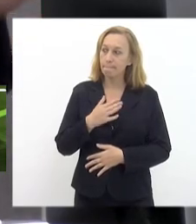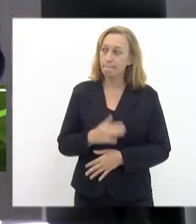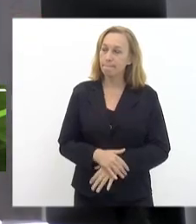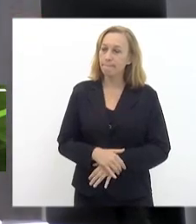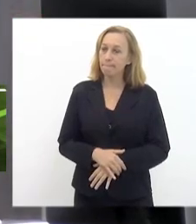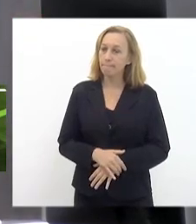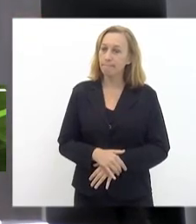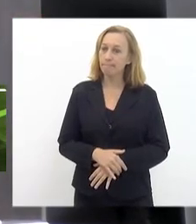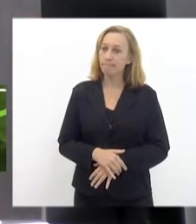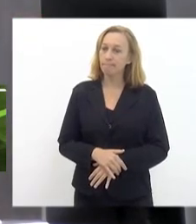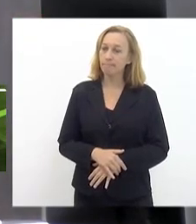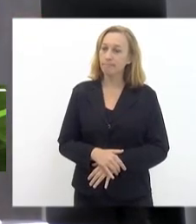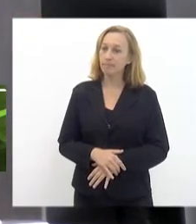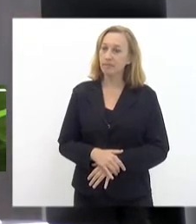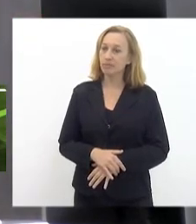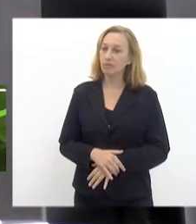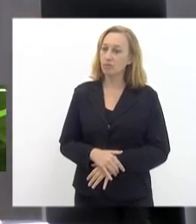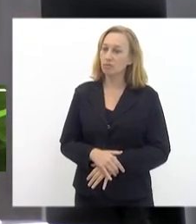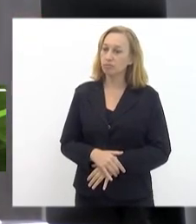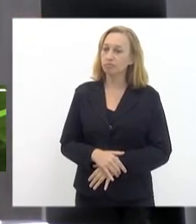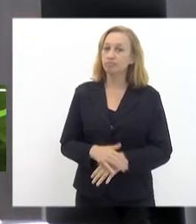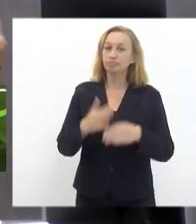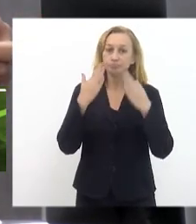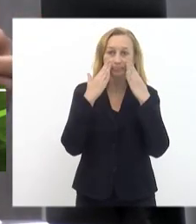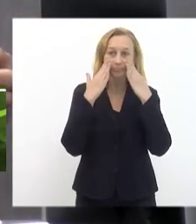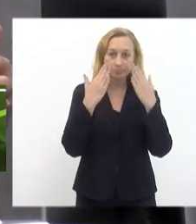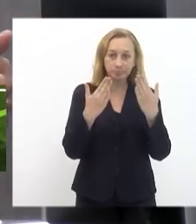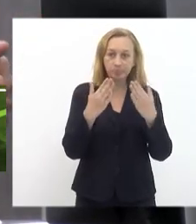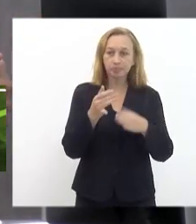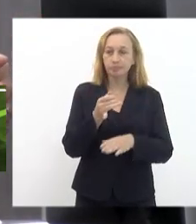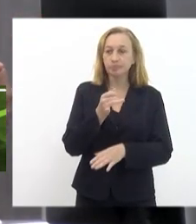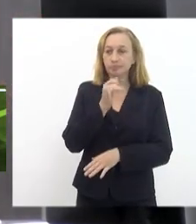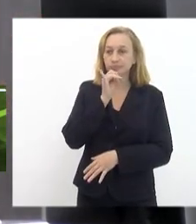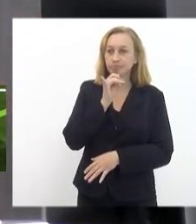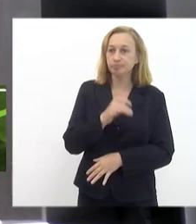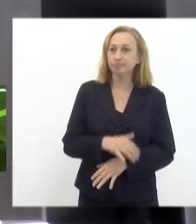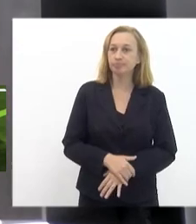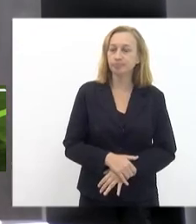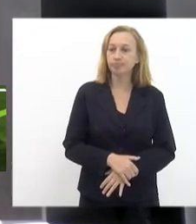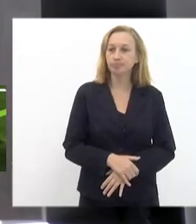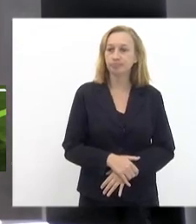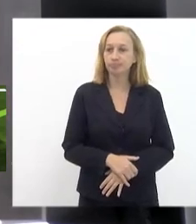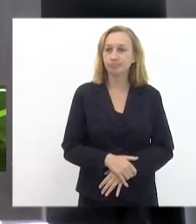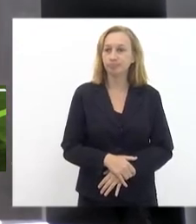é minha presa está sendo lhe apresentado por exemplo uma